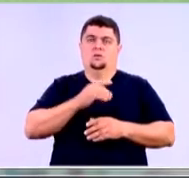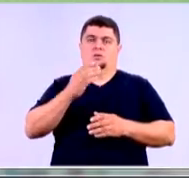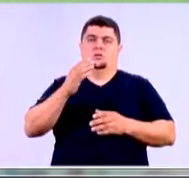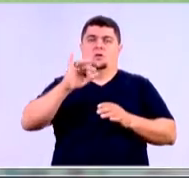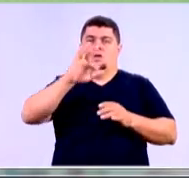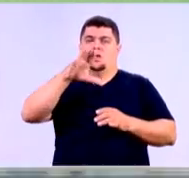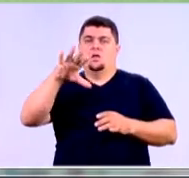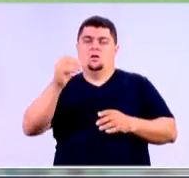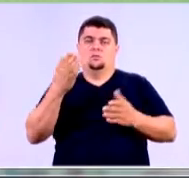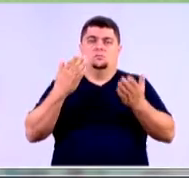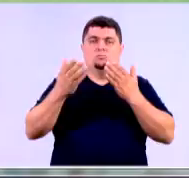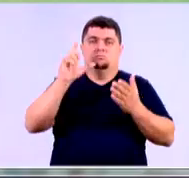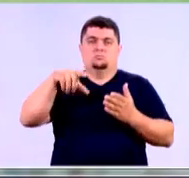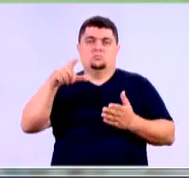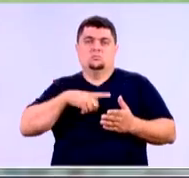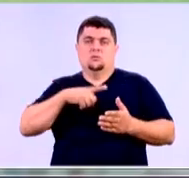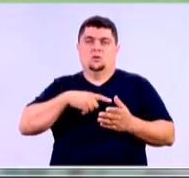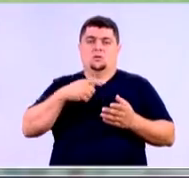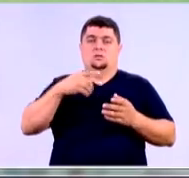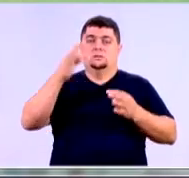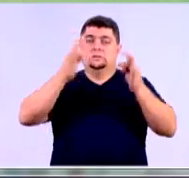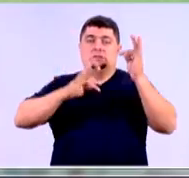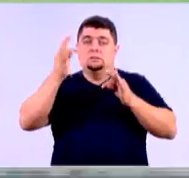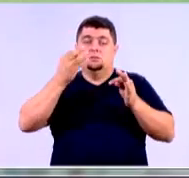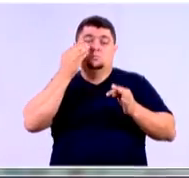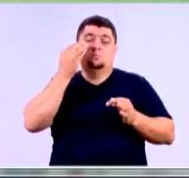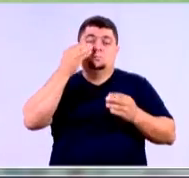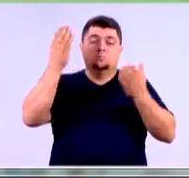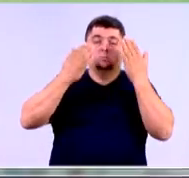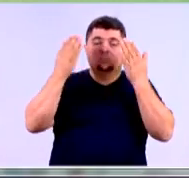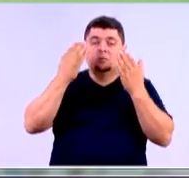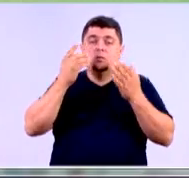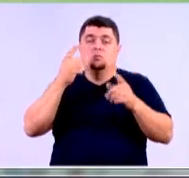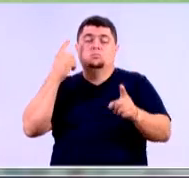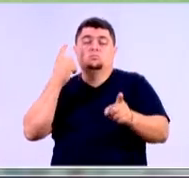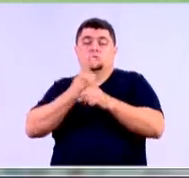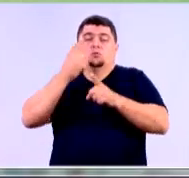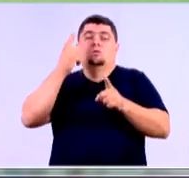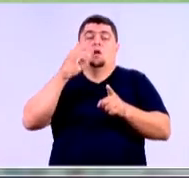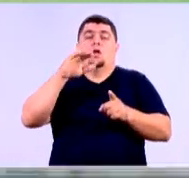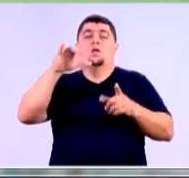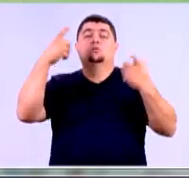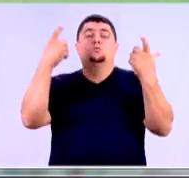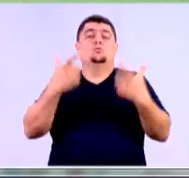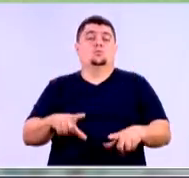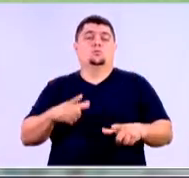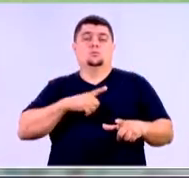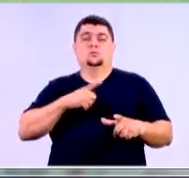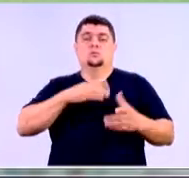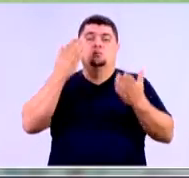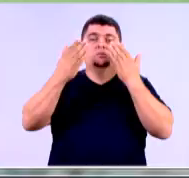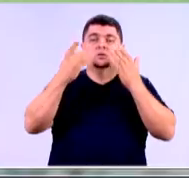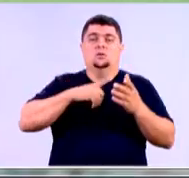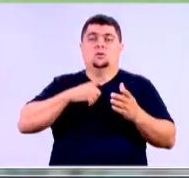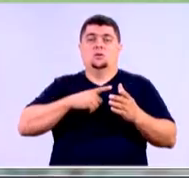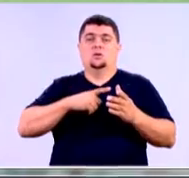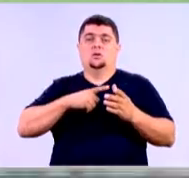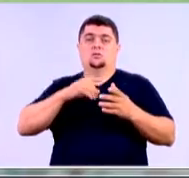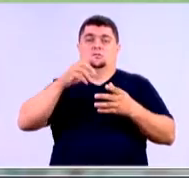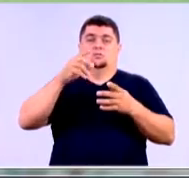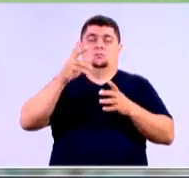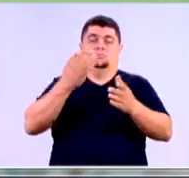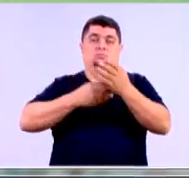tem que estar envolvido uma análise técnica para a gente identificar o risco. Essa análise técnica vai ter como critério o